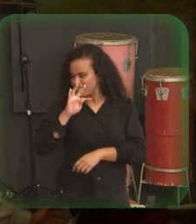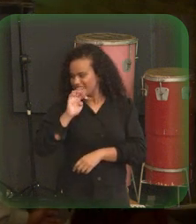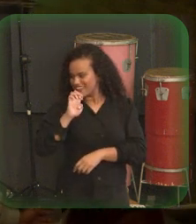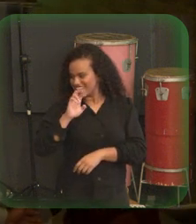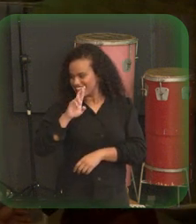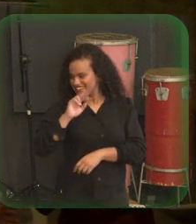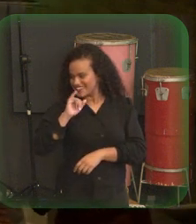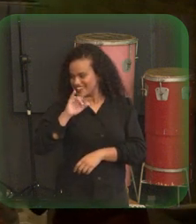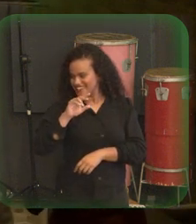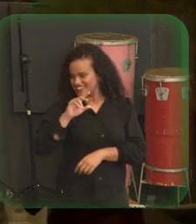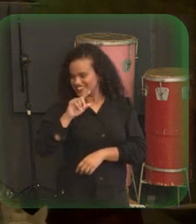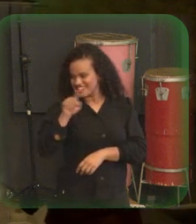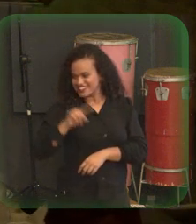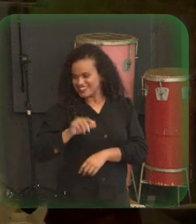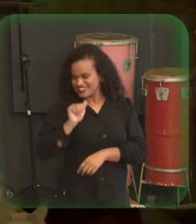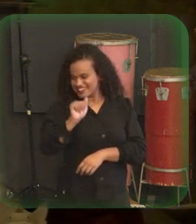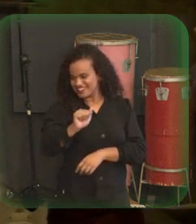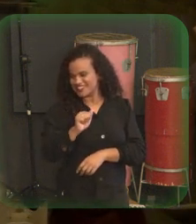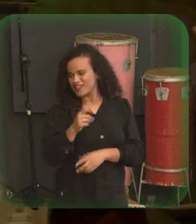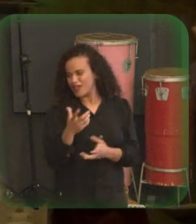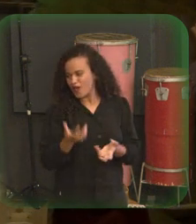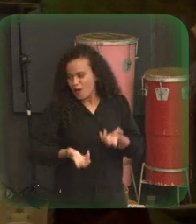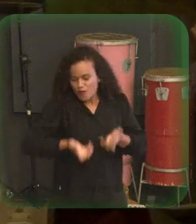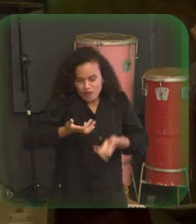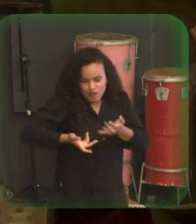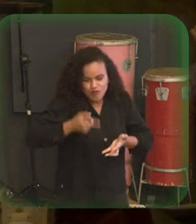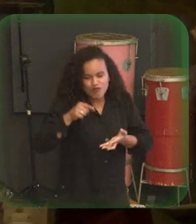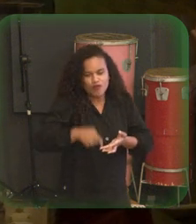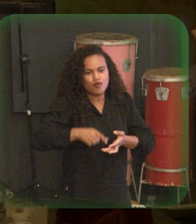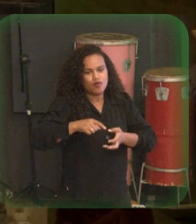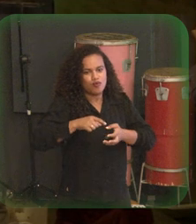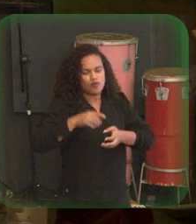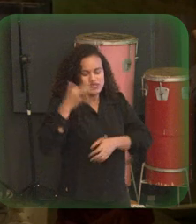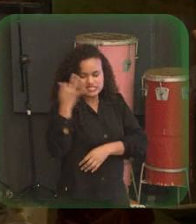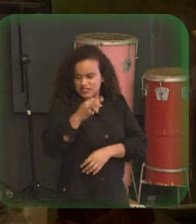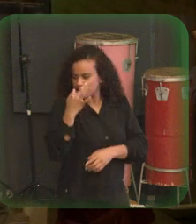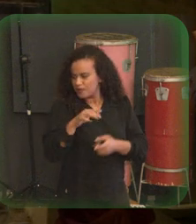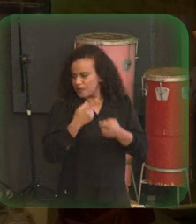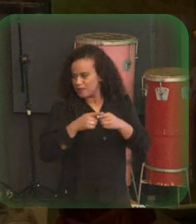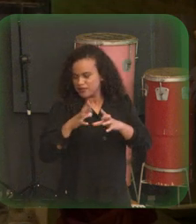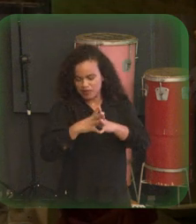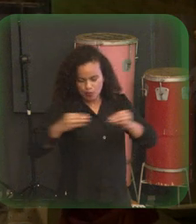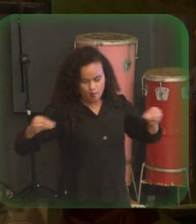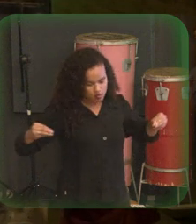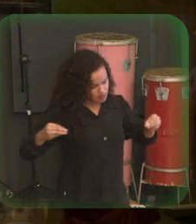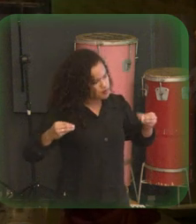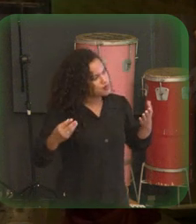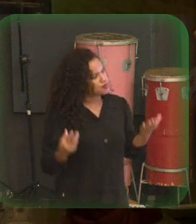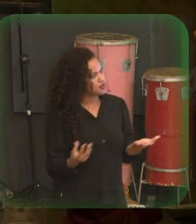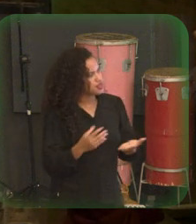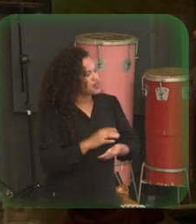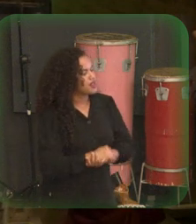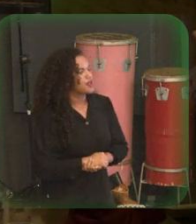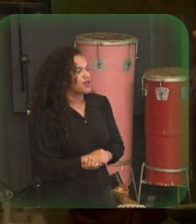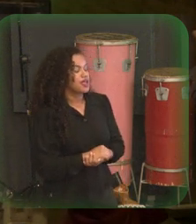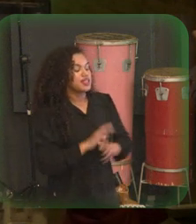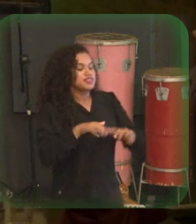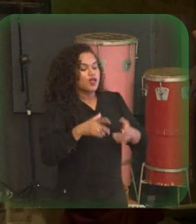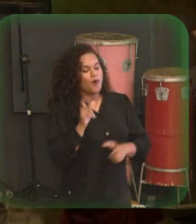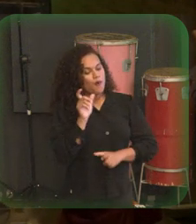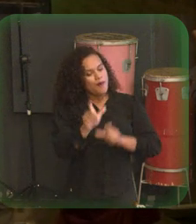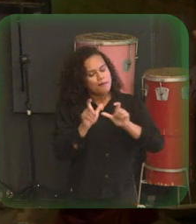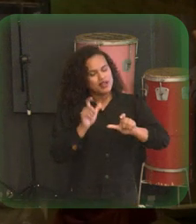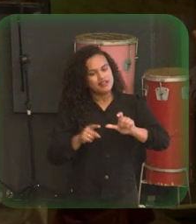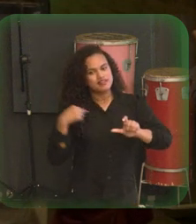O fogo, ele machuca, mas o fogo também, ele sara, ele cura. Então, as palavras que